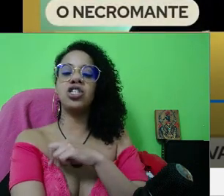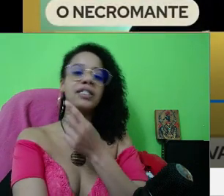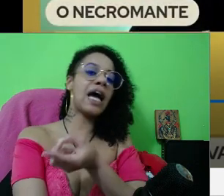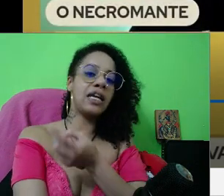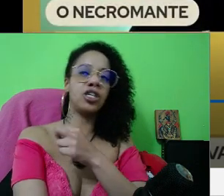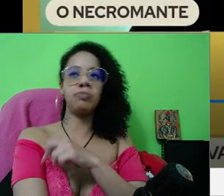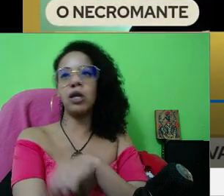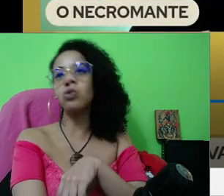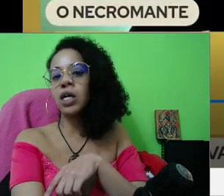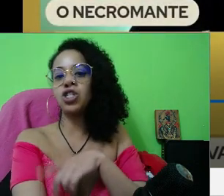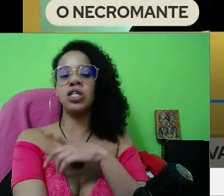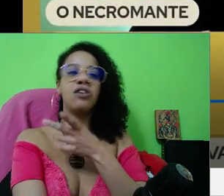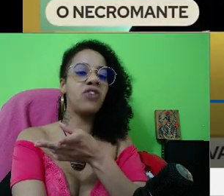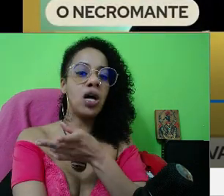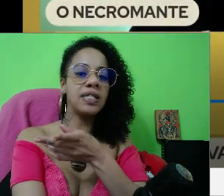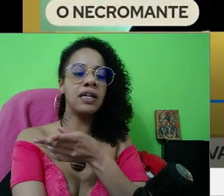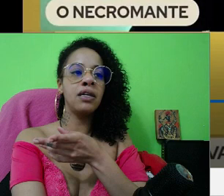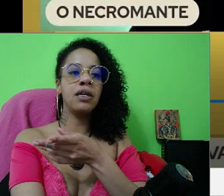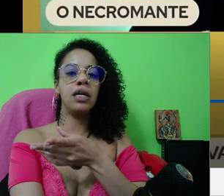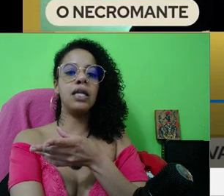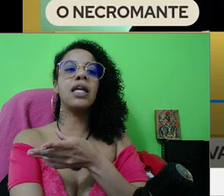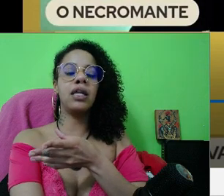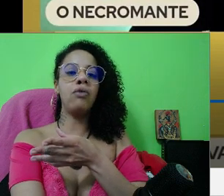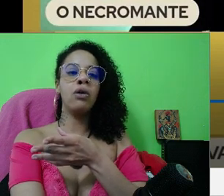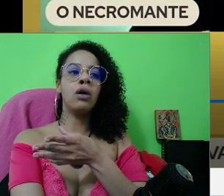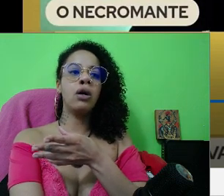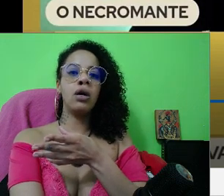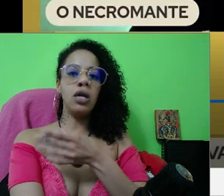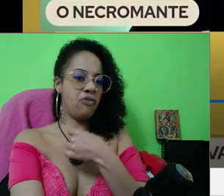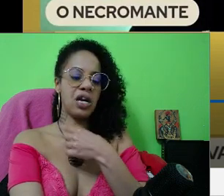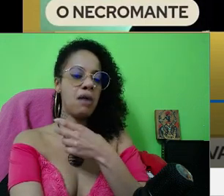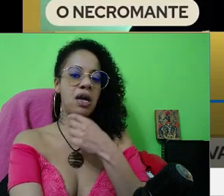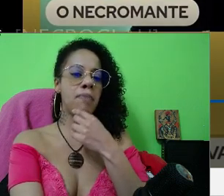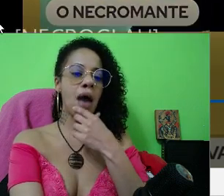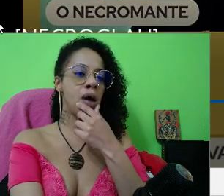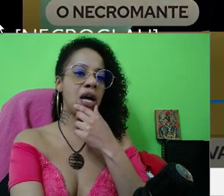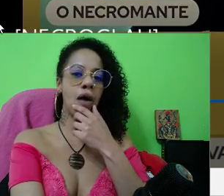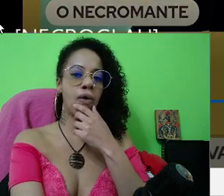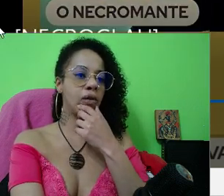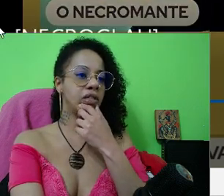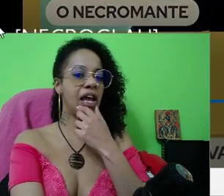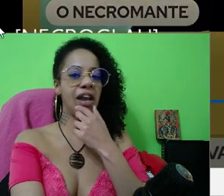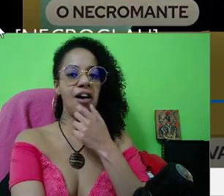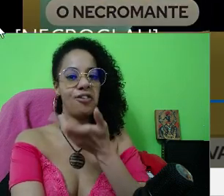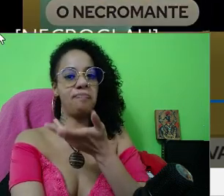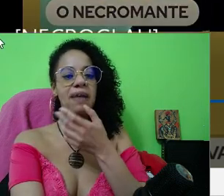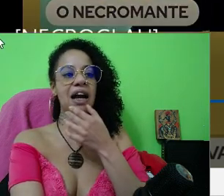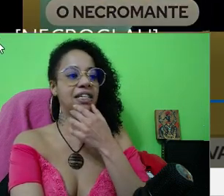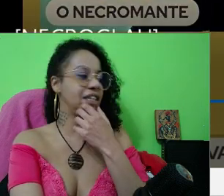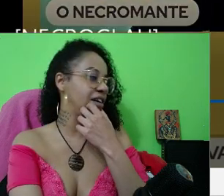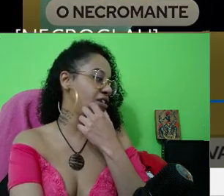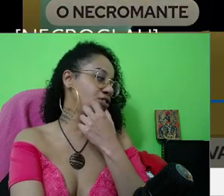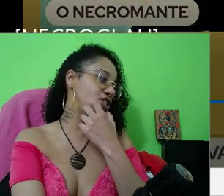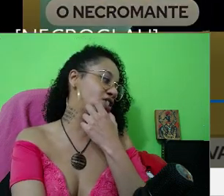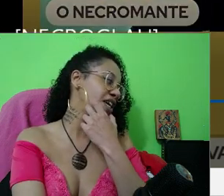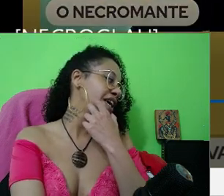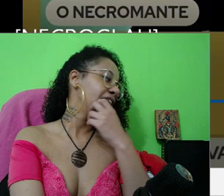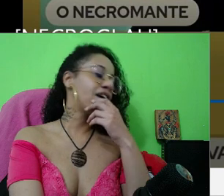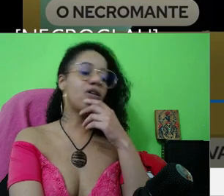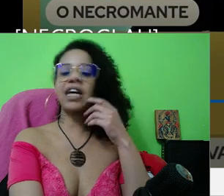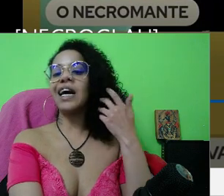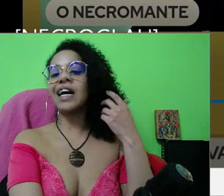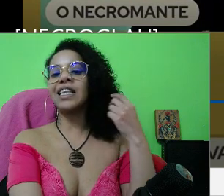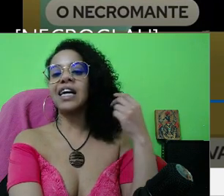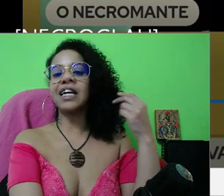e você tirar da histérica de maluca de nervosa entendeu e eu fiquei na minha mesmo amigão você é louco parça Oxe